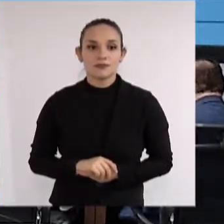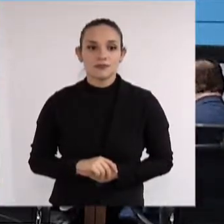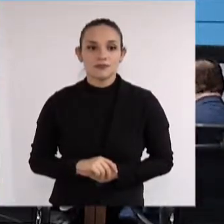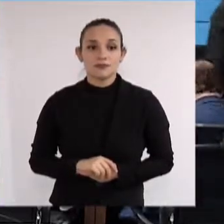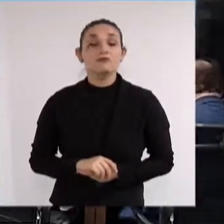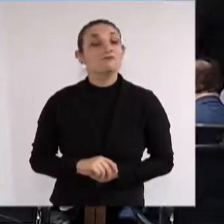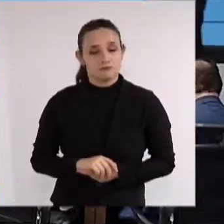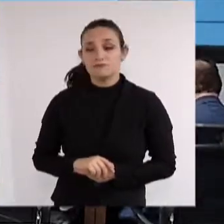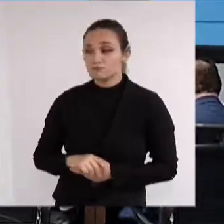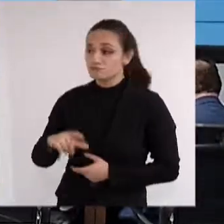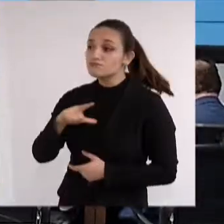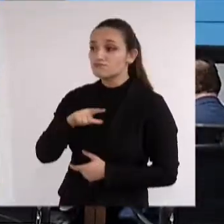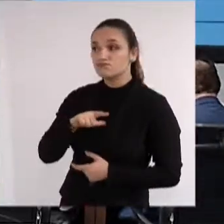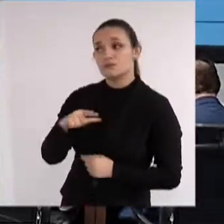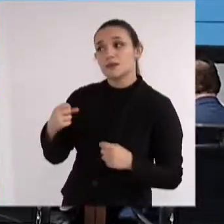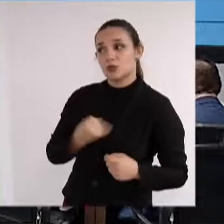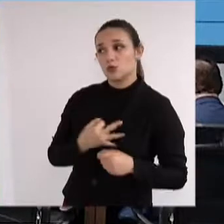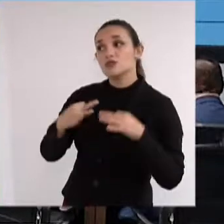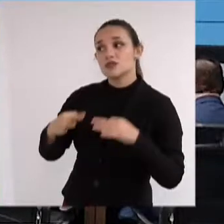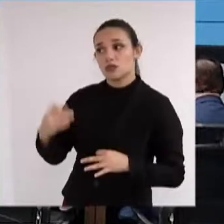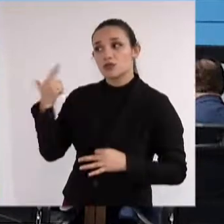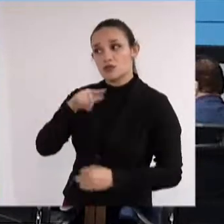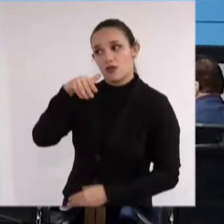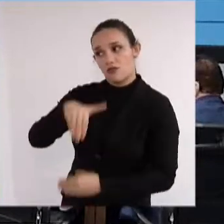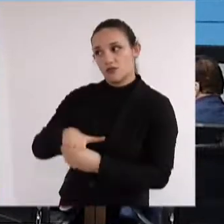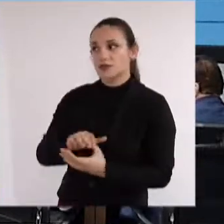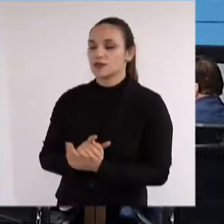Senhor presidente, já quórum para deliberação.